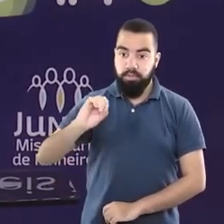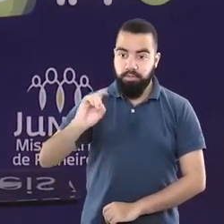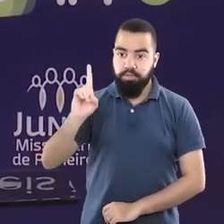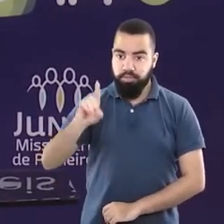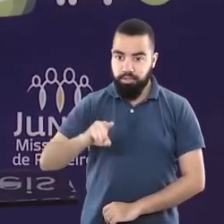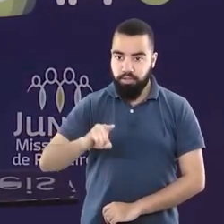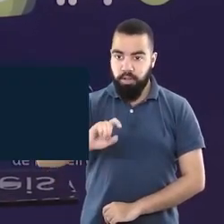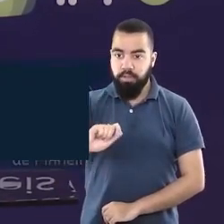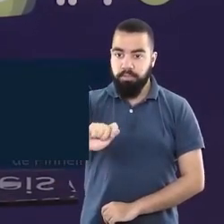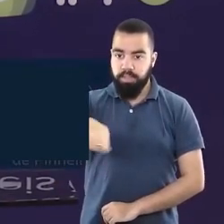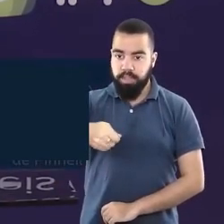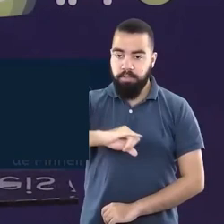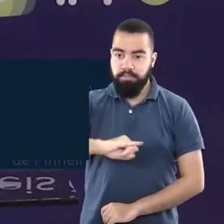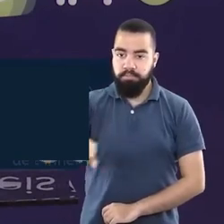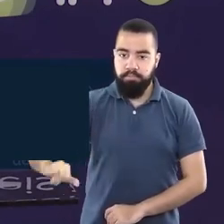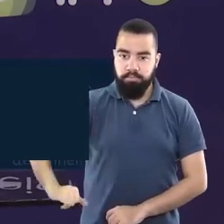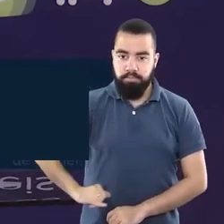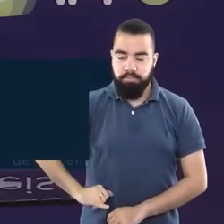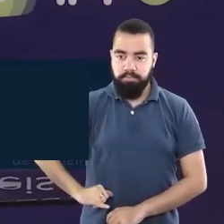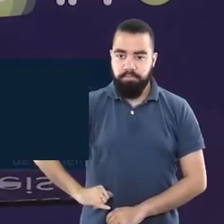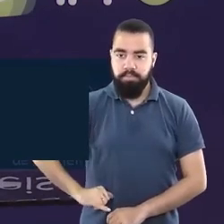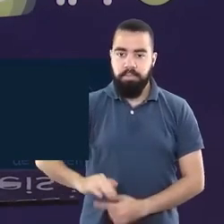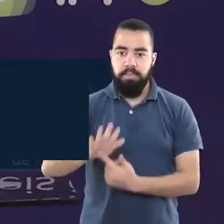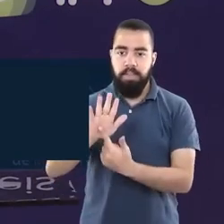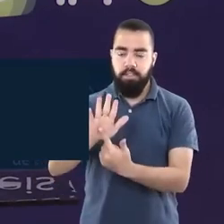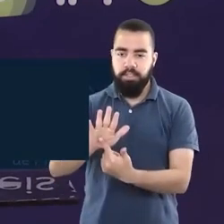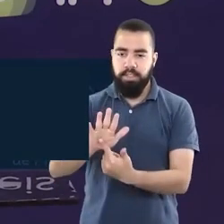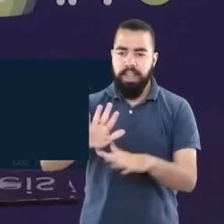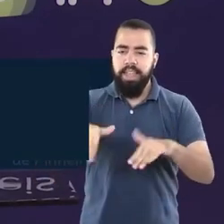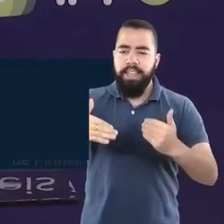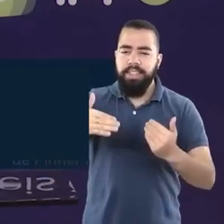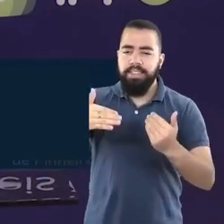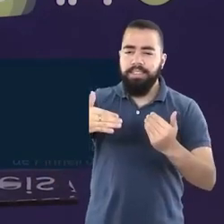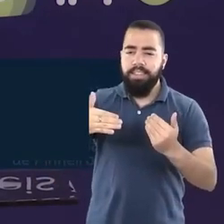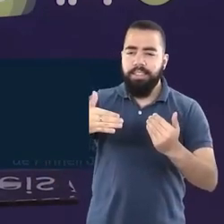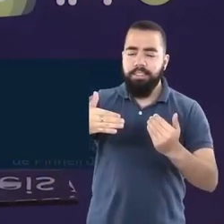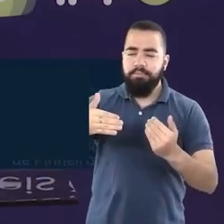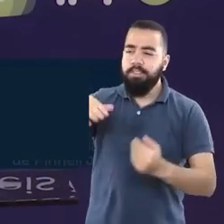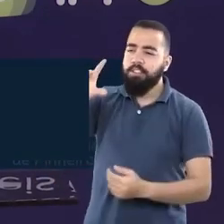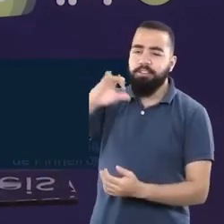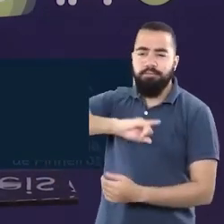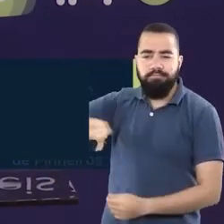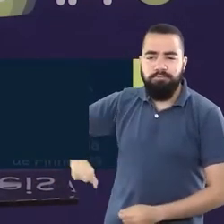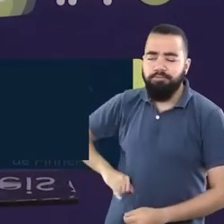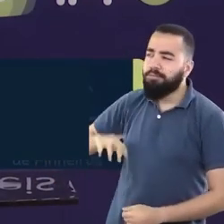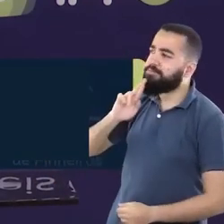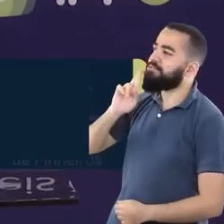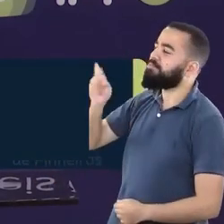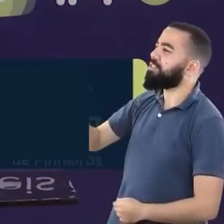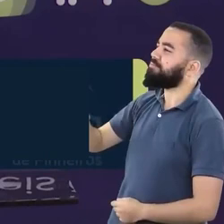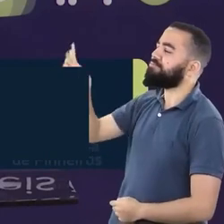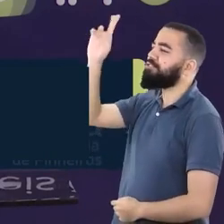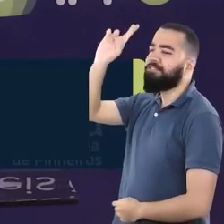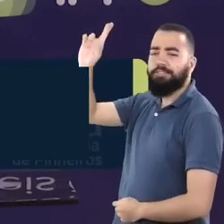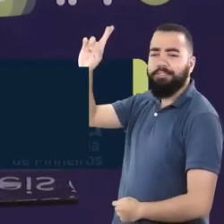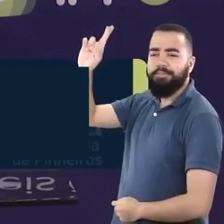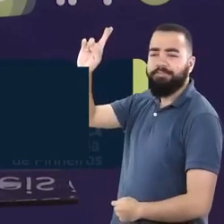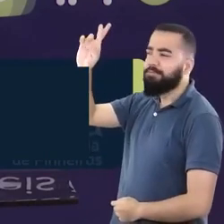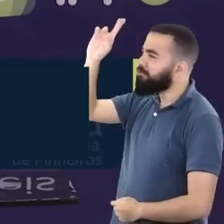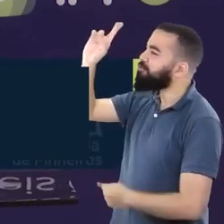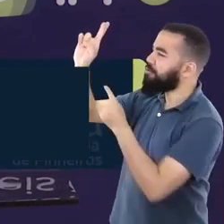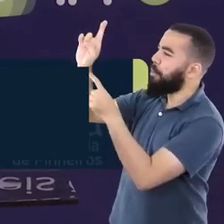Está escrito assim: Então respondeu Jó ao Senhor: Bem sei que tudo